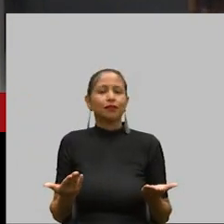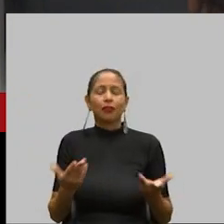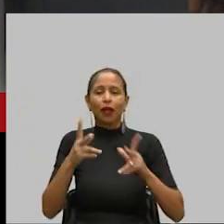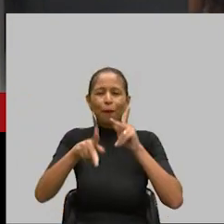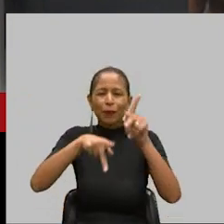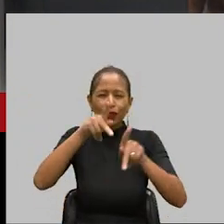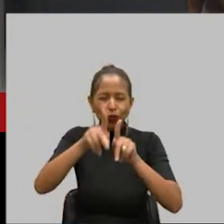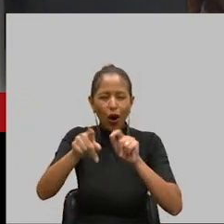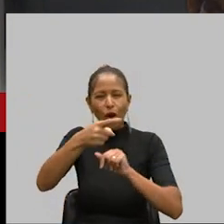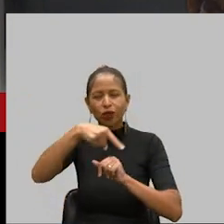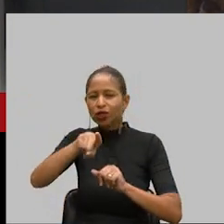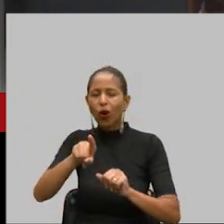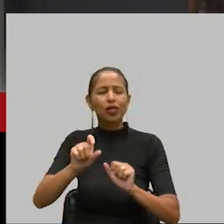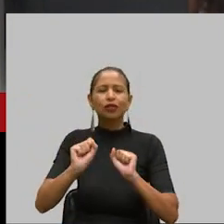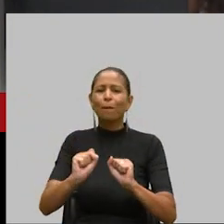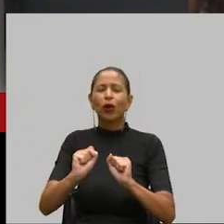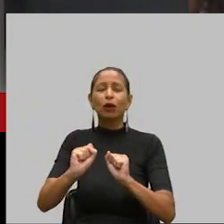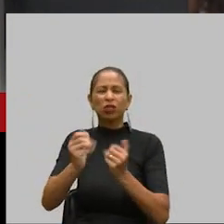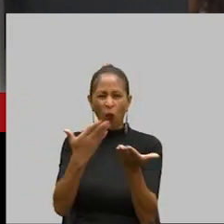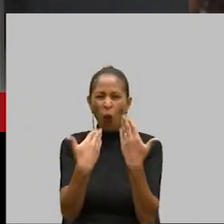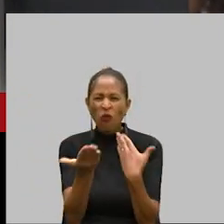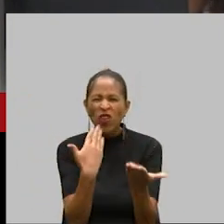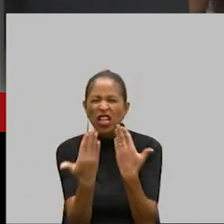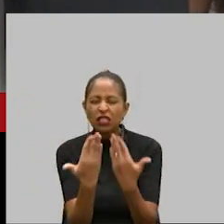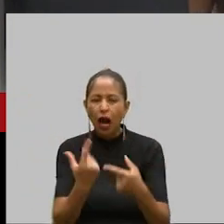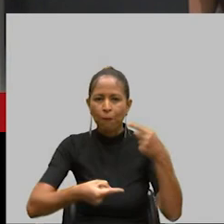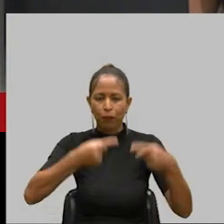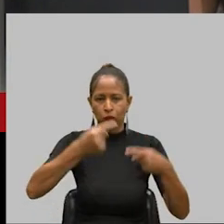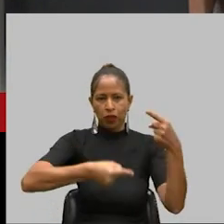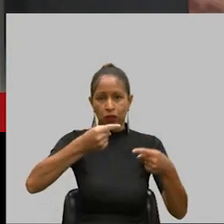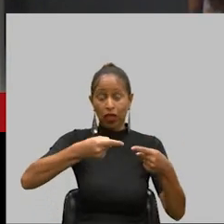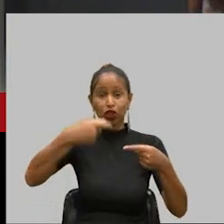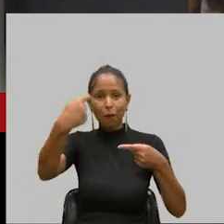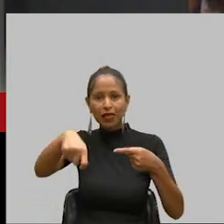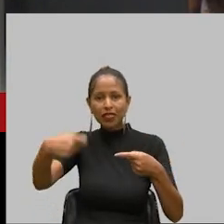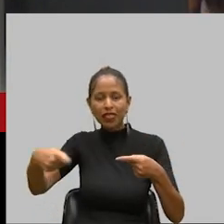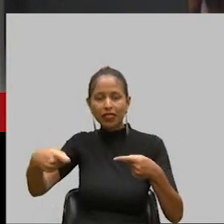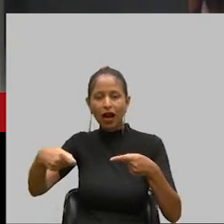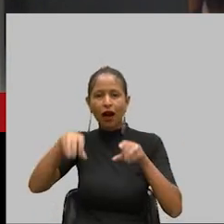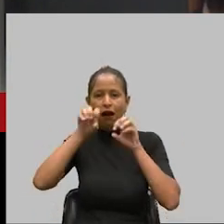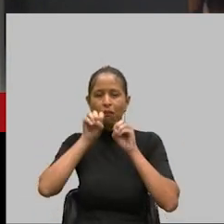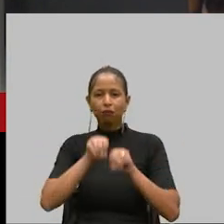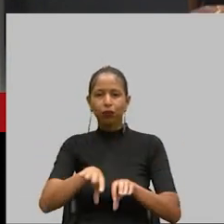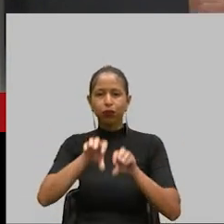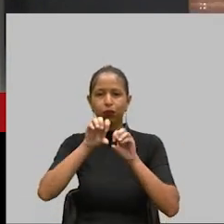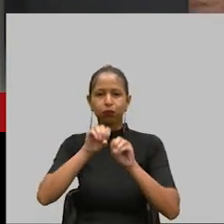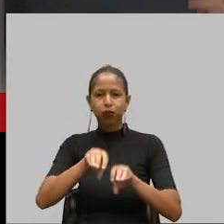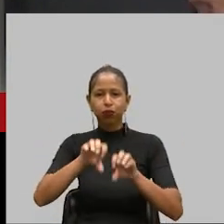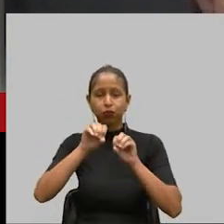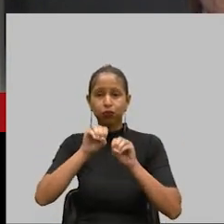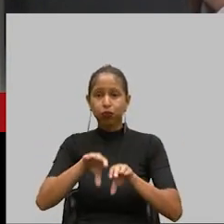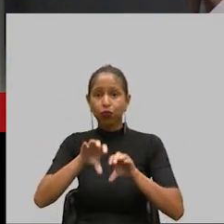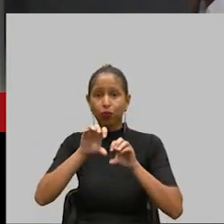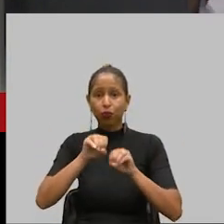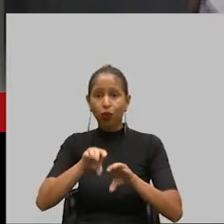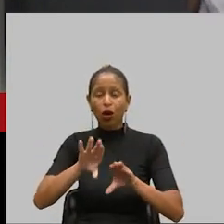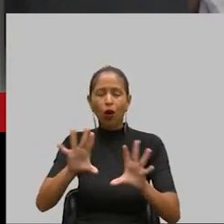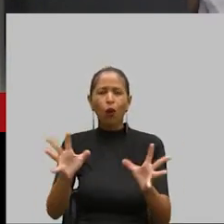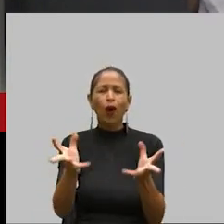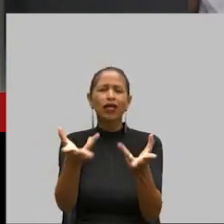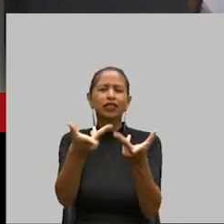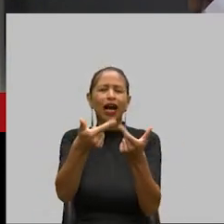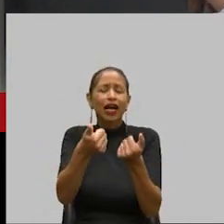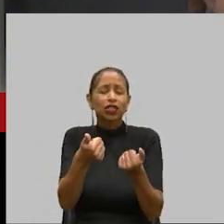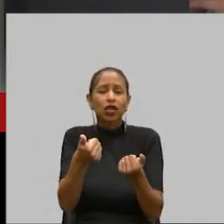não podemos abrir mão de discutir a política a política da educação e quem que é favorável é a educação pública de qualidade ou